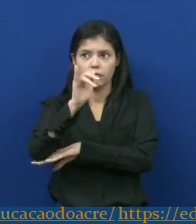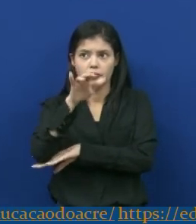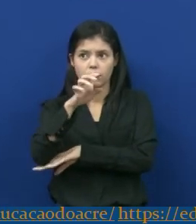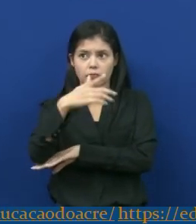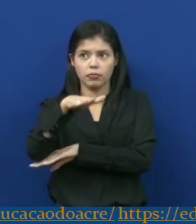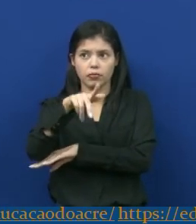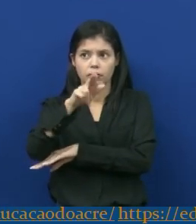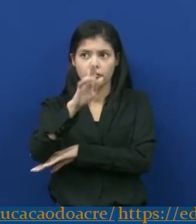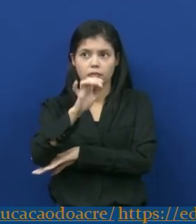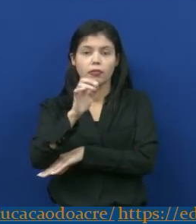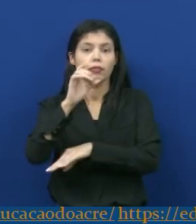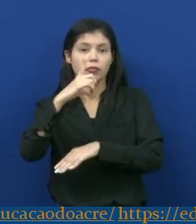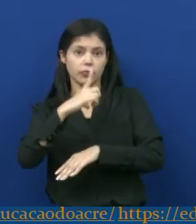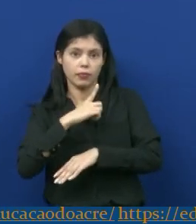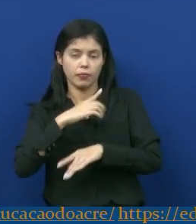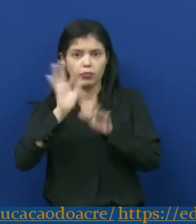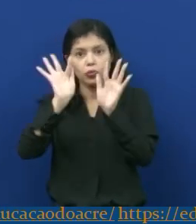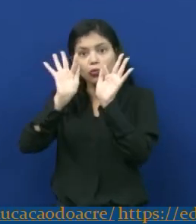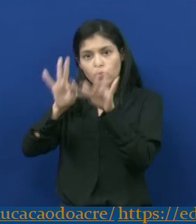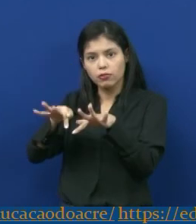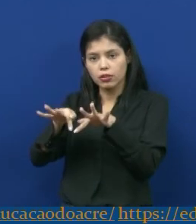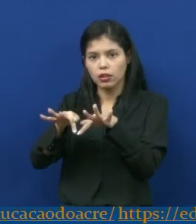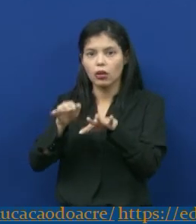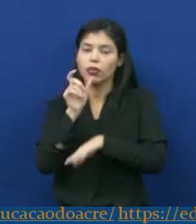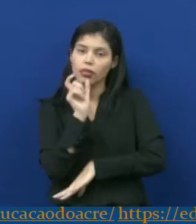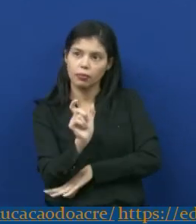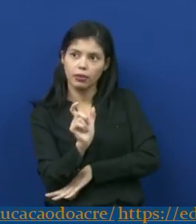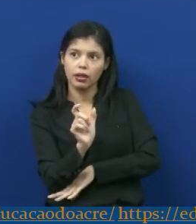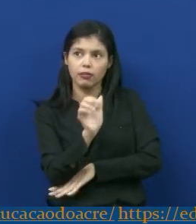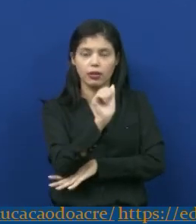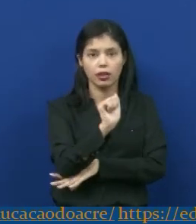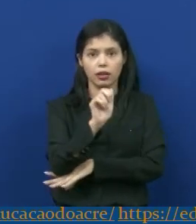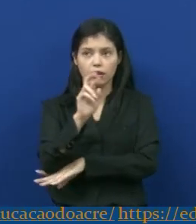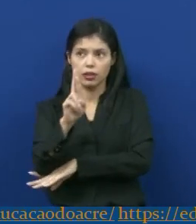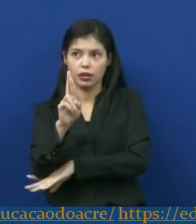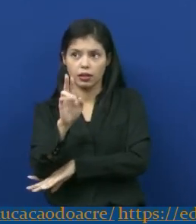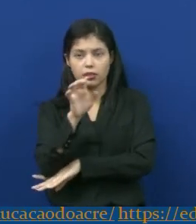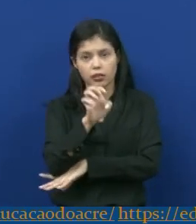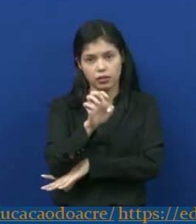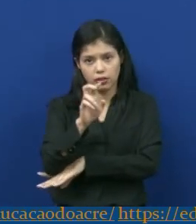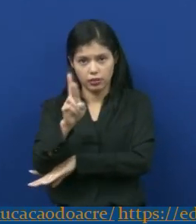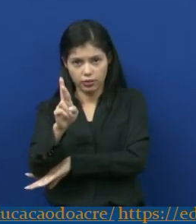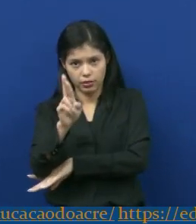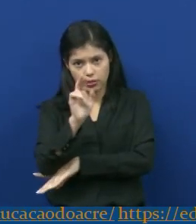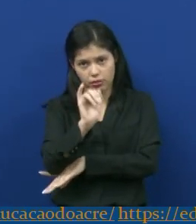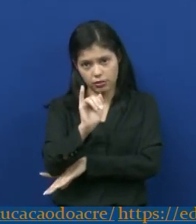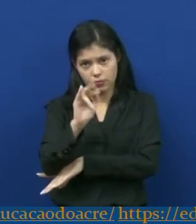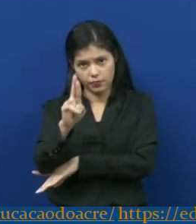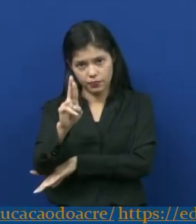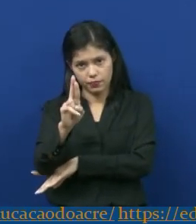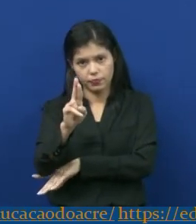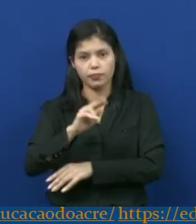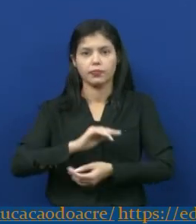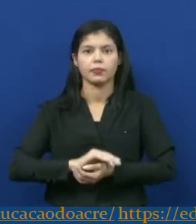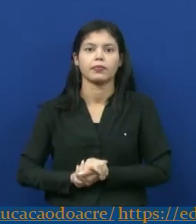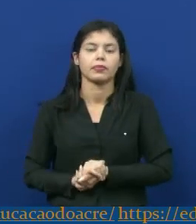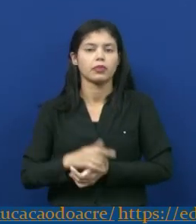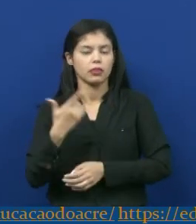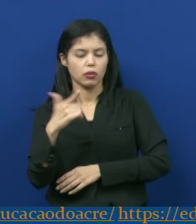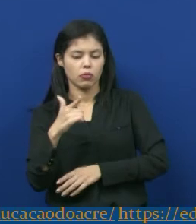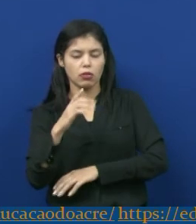verbo infinitivo. O que é um verbo infinitivo? São aqueles verbos que não estão conjugados, ou seja, estão com as terminações aí